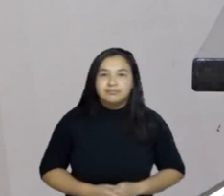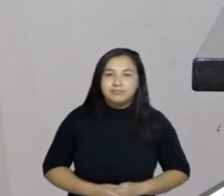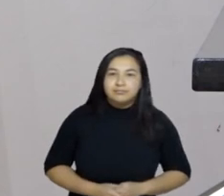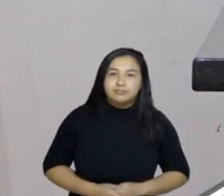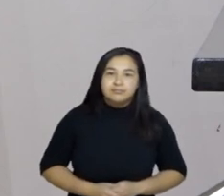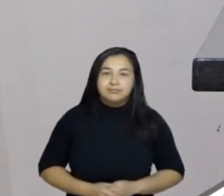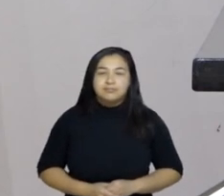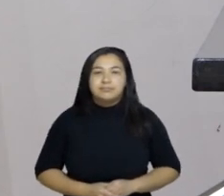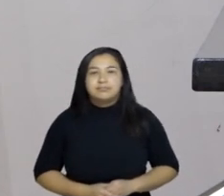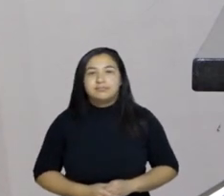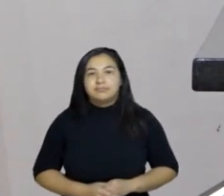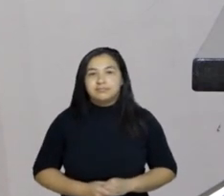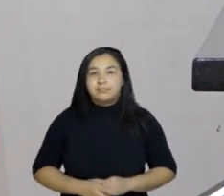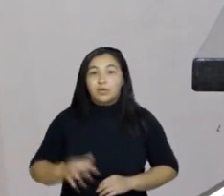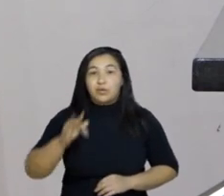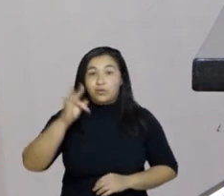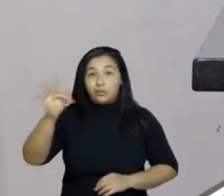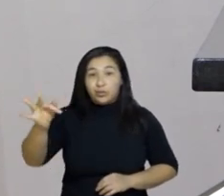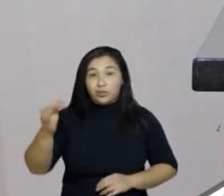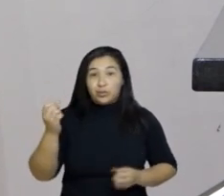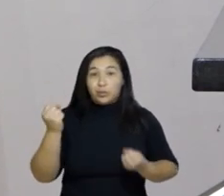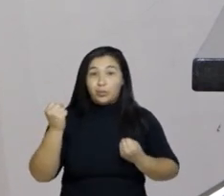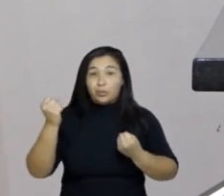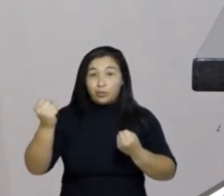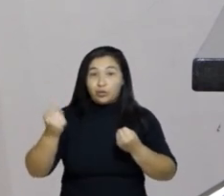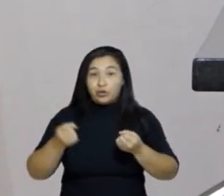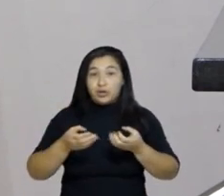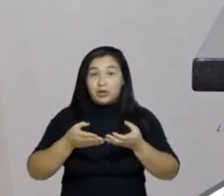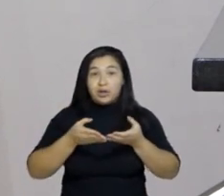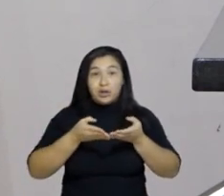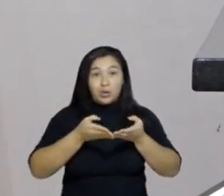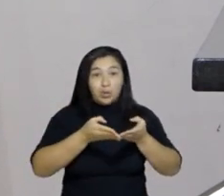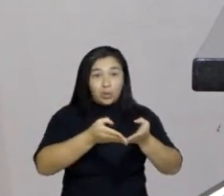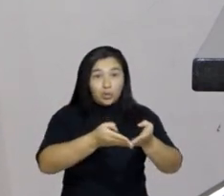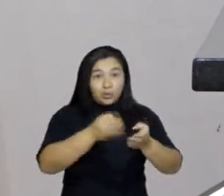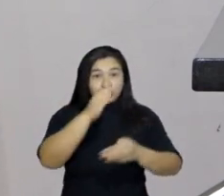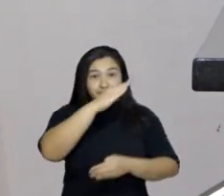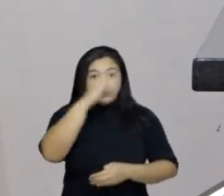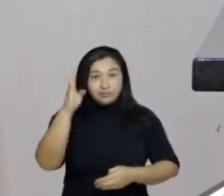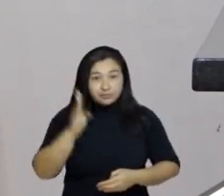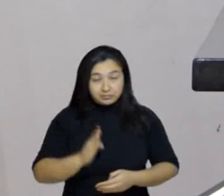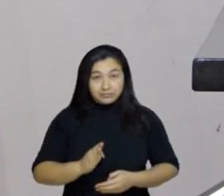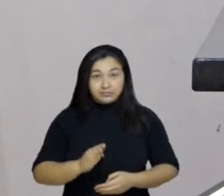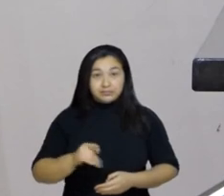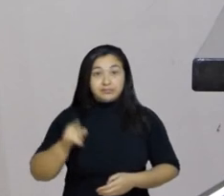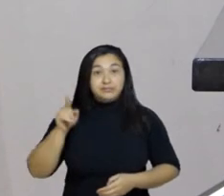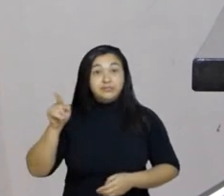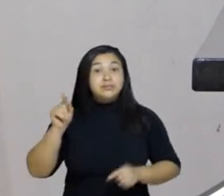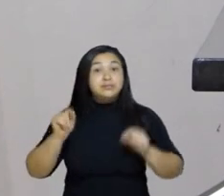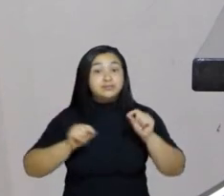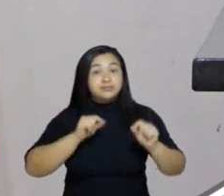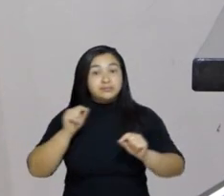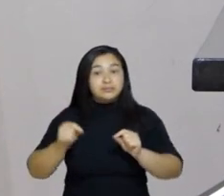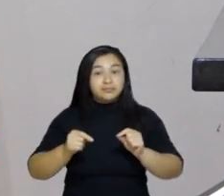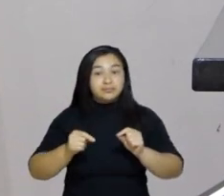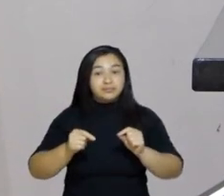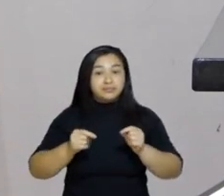poder naval do Brasil. São os navios da fragata da classe